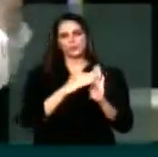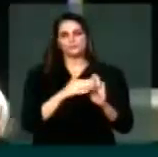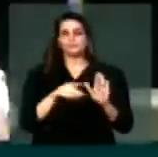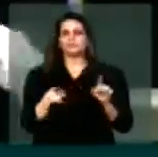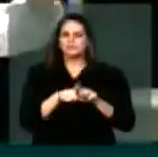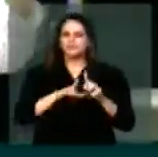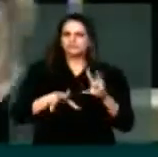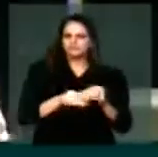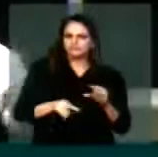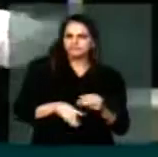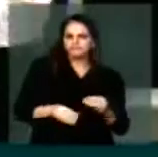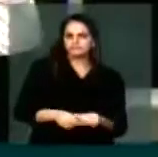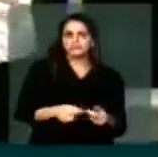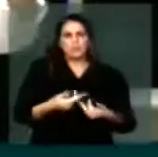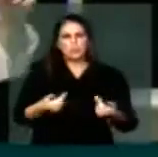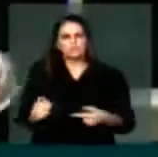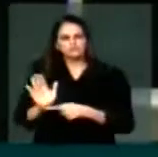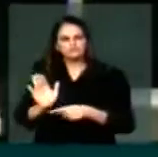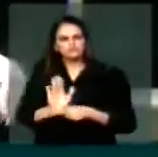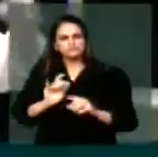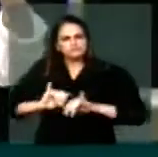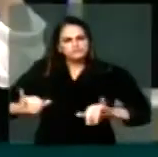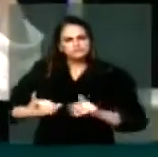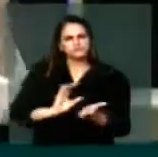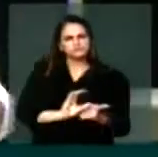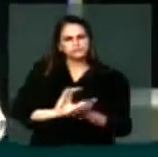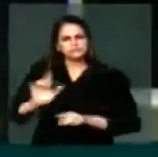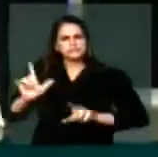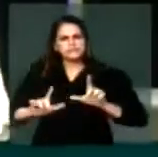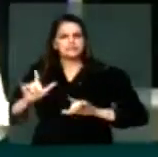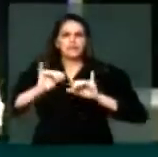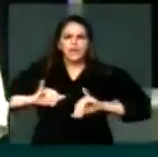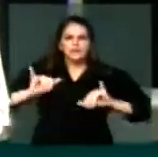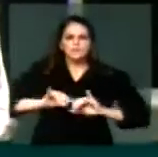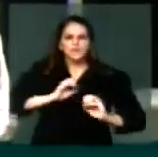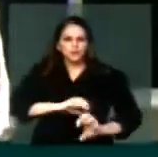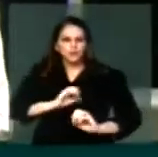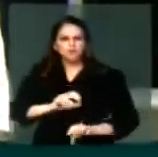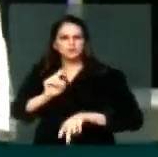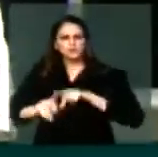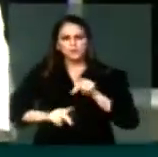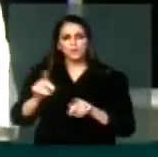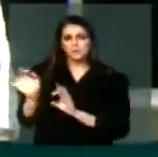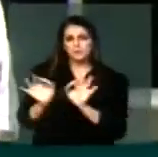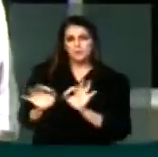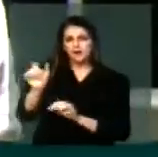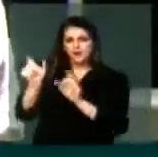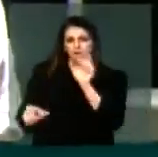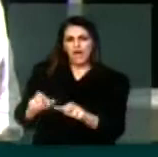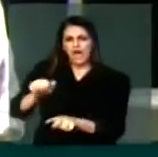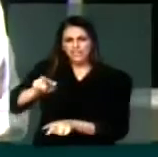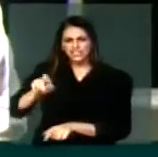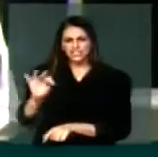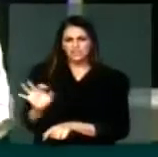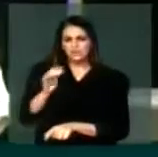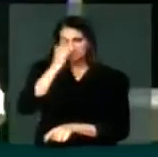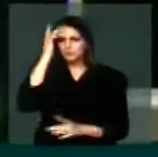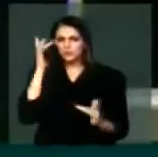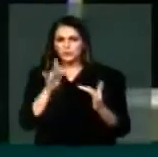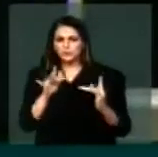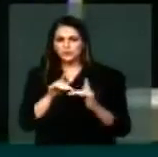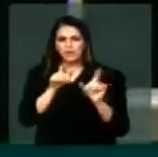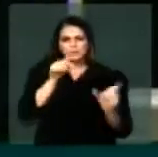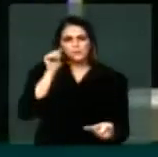ampliada, com orçamentos, campanhas preventivas, televisão, campanhas educativas, preparação dos agentes que lidam com